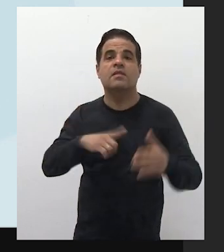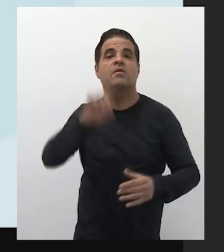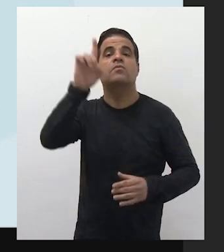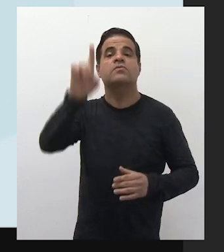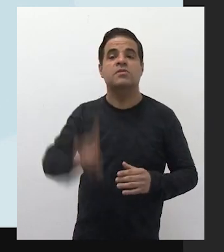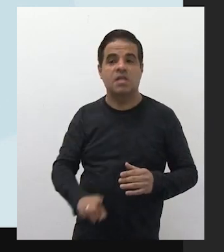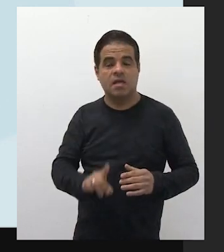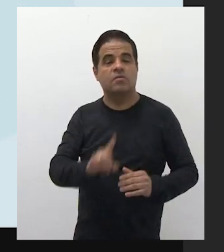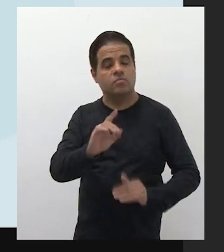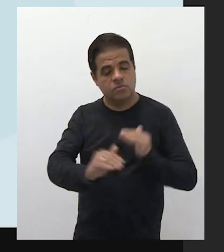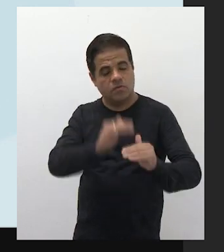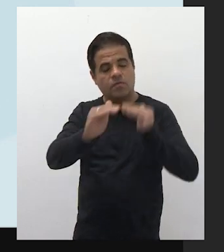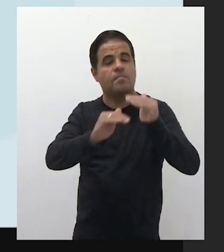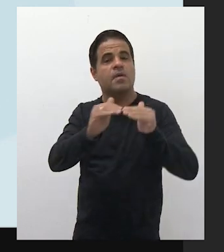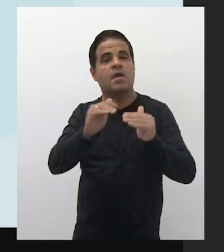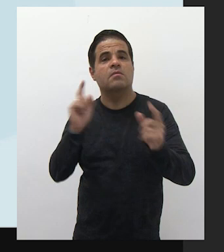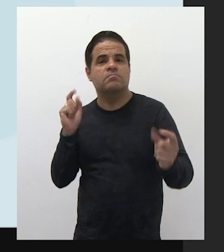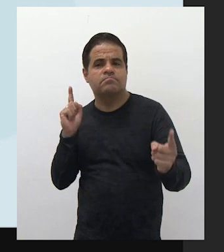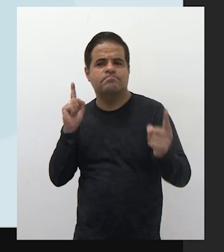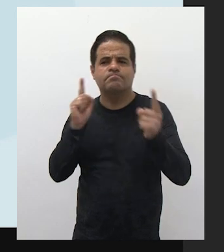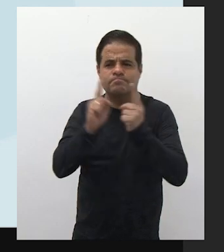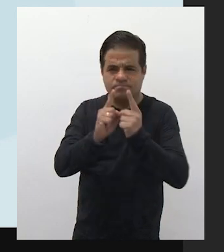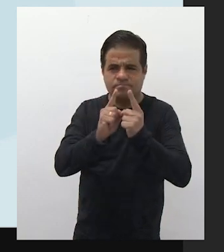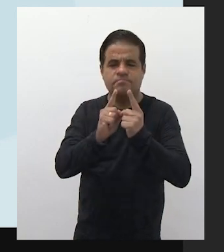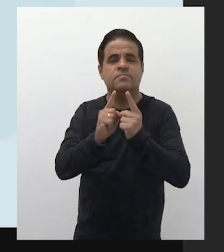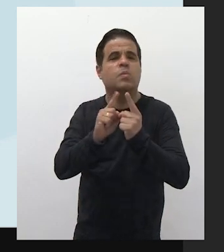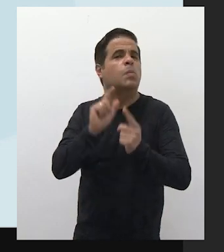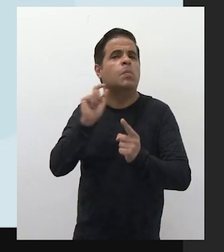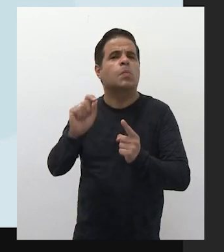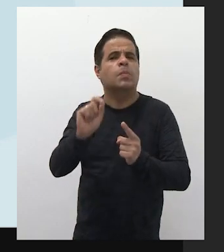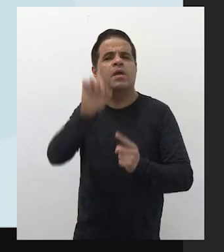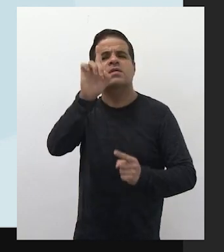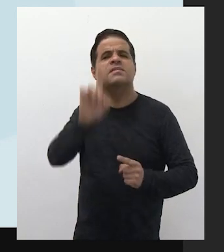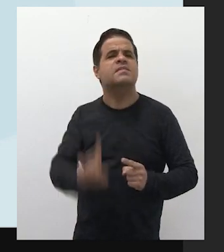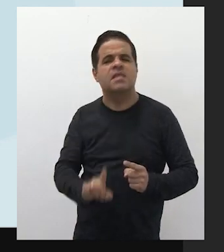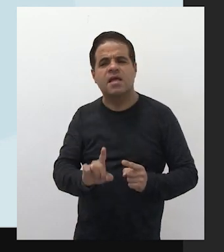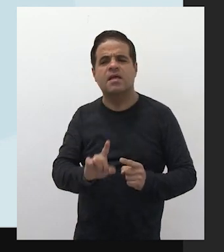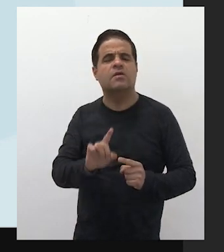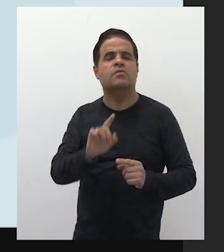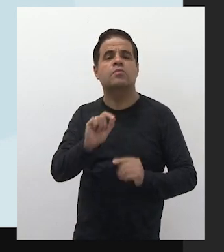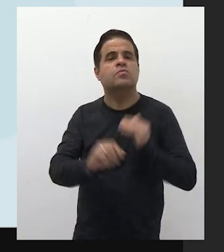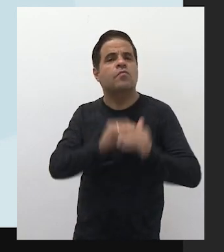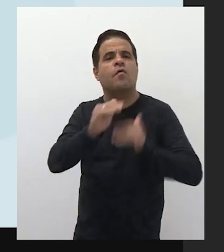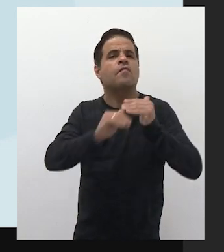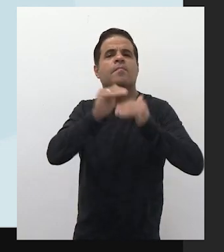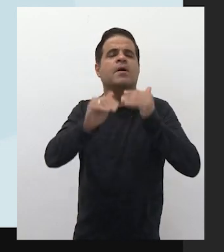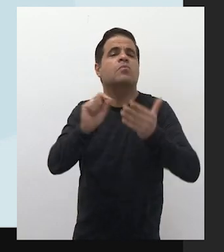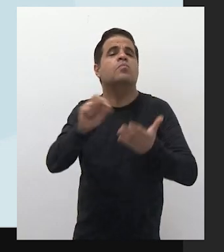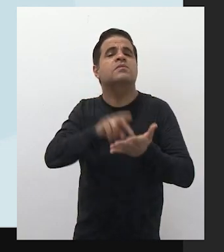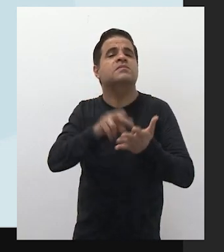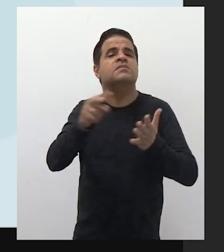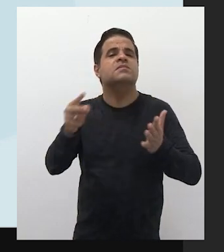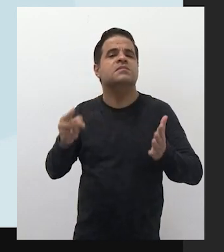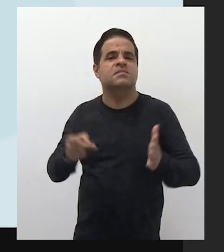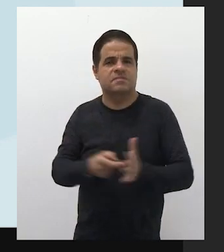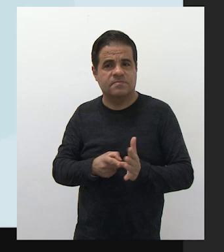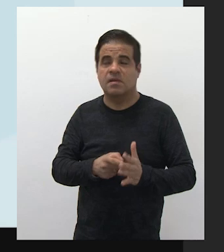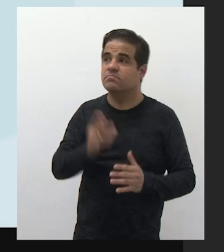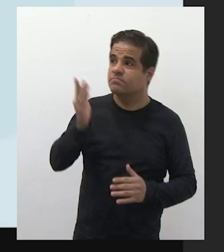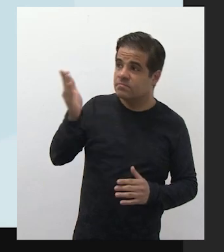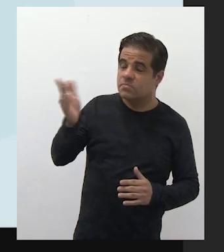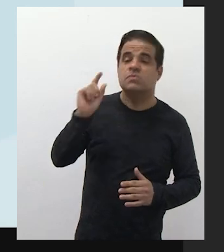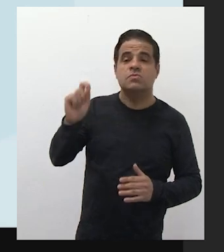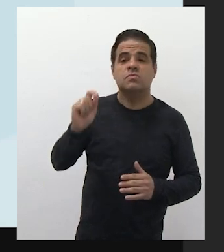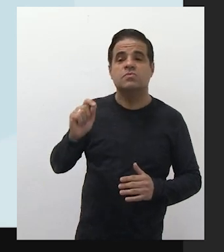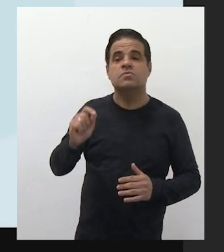do desenvolvimento, que se aproxima um pouco mais. O que é esse direito do desenvolvimento? Isso aqui, gente, é